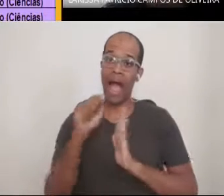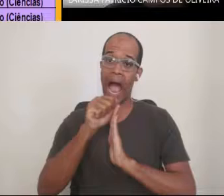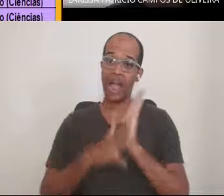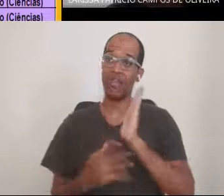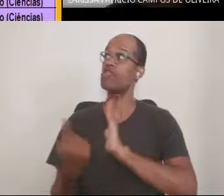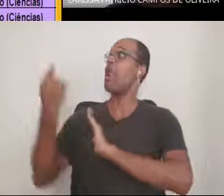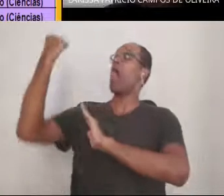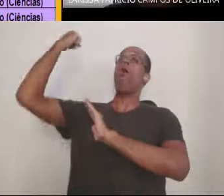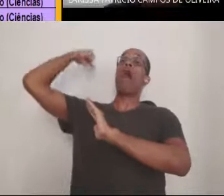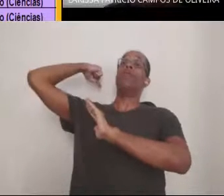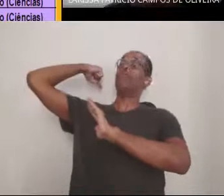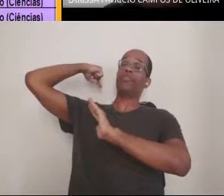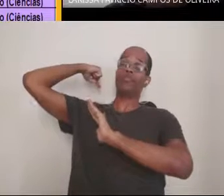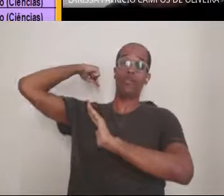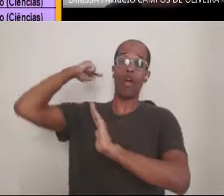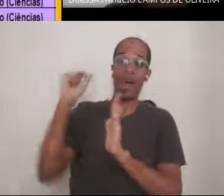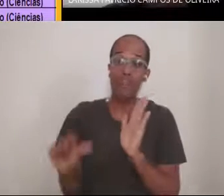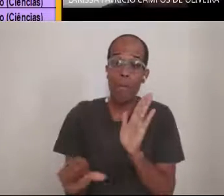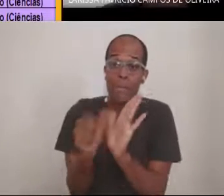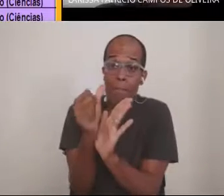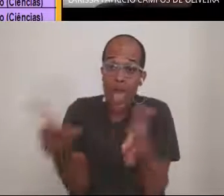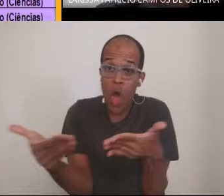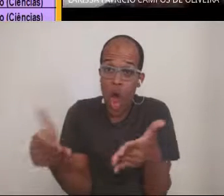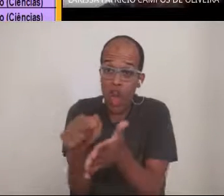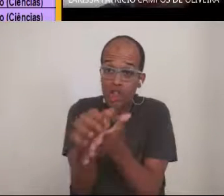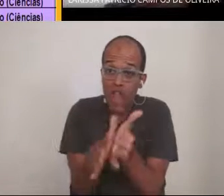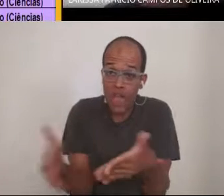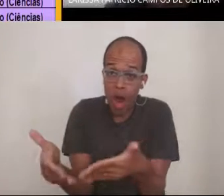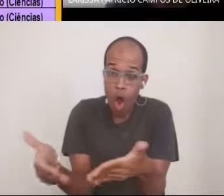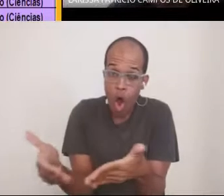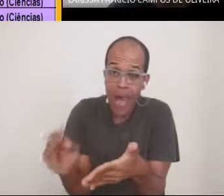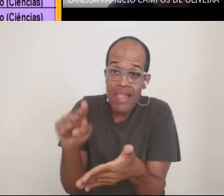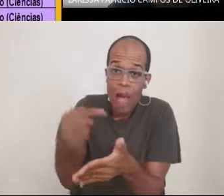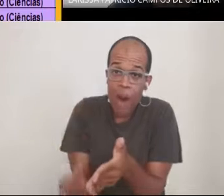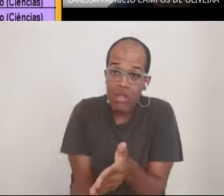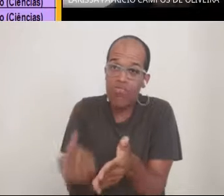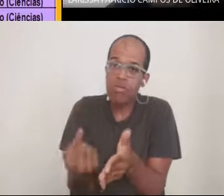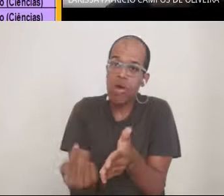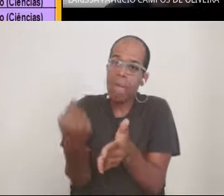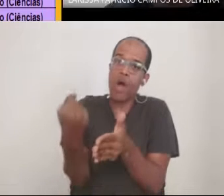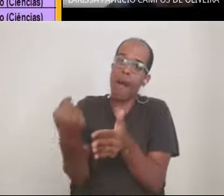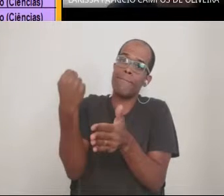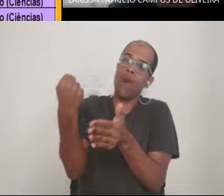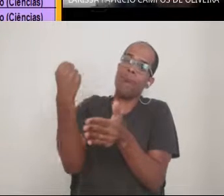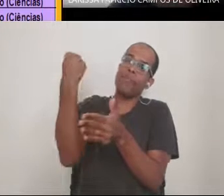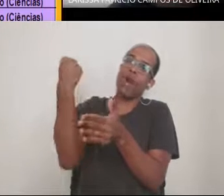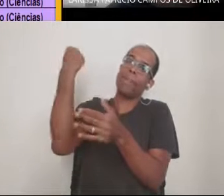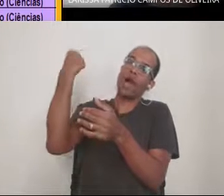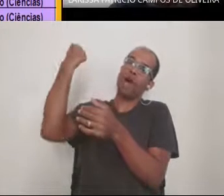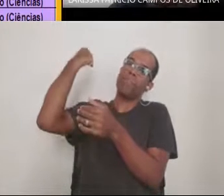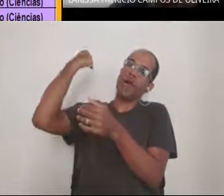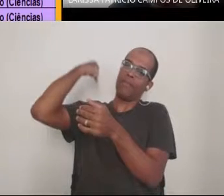atividades desde fevereiro, tá bom? Não vai sair com qualidade, não vale a pena. É muito importante que vocês comecem a fazer as atividades